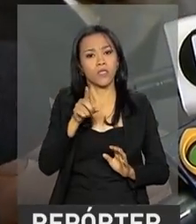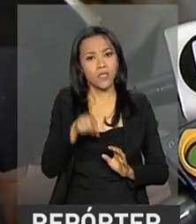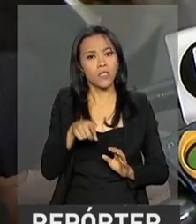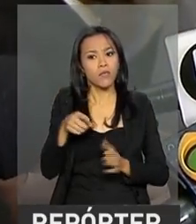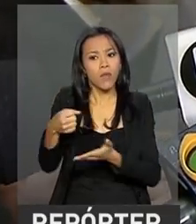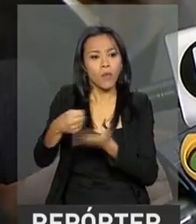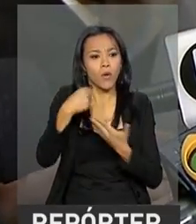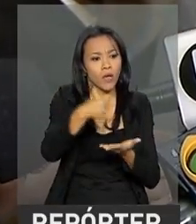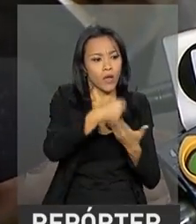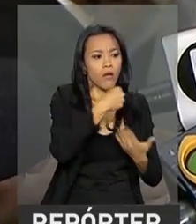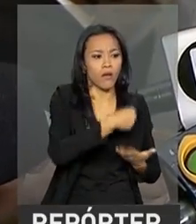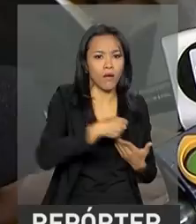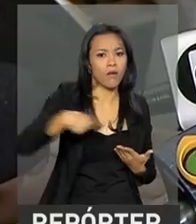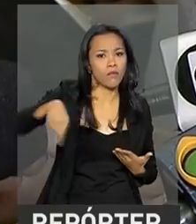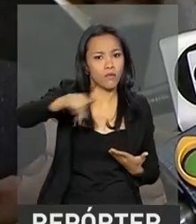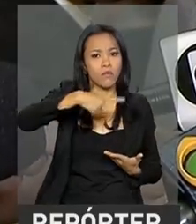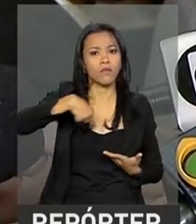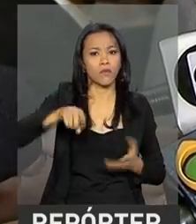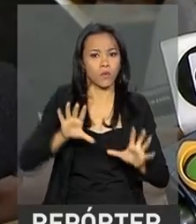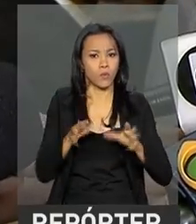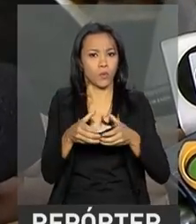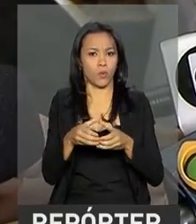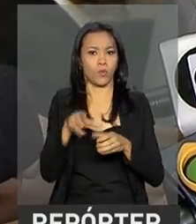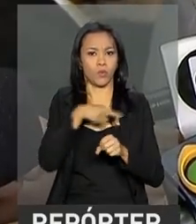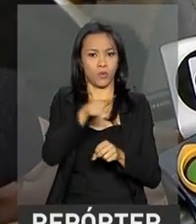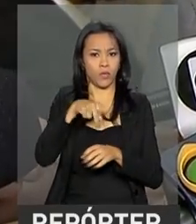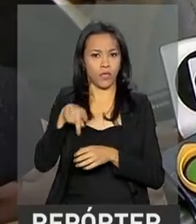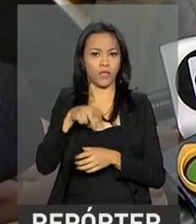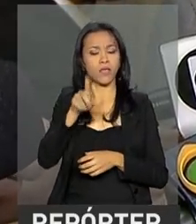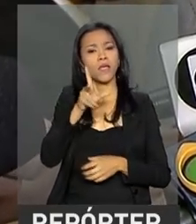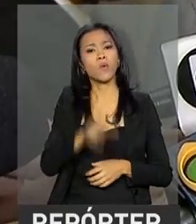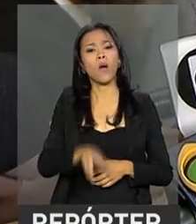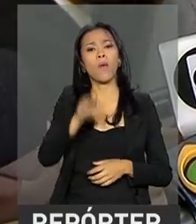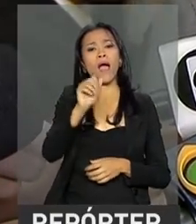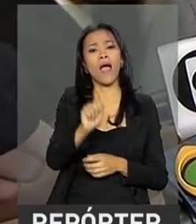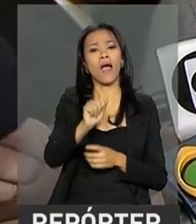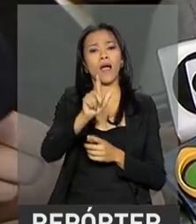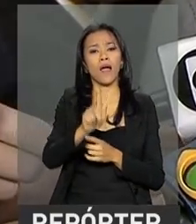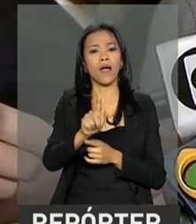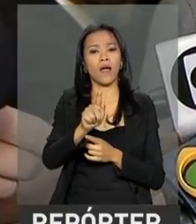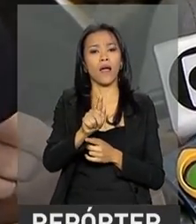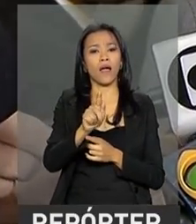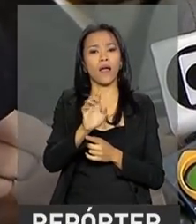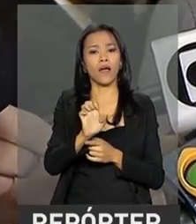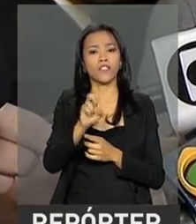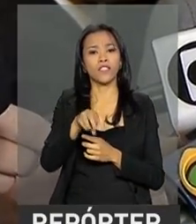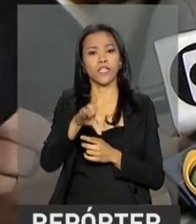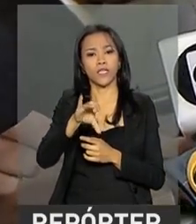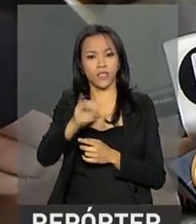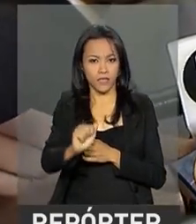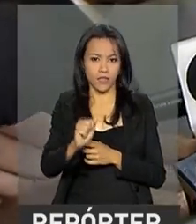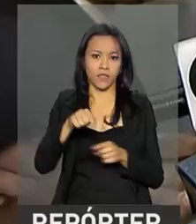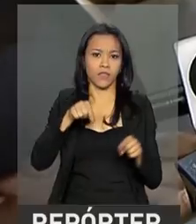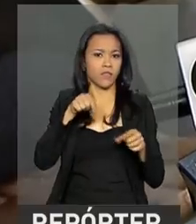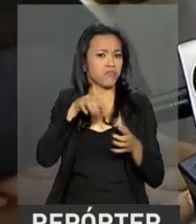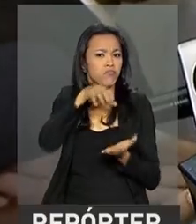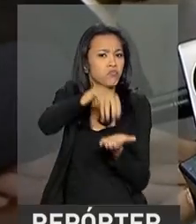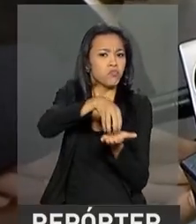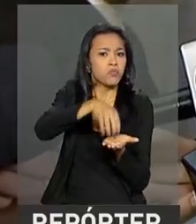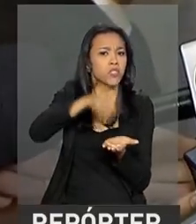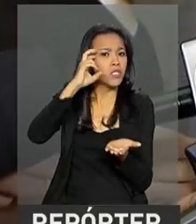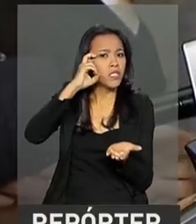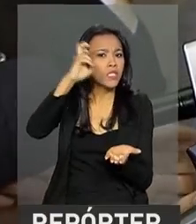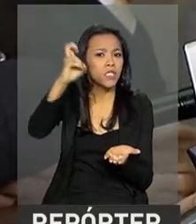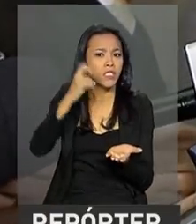apoio dos parceiros do BRICS, que é uma espécie de agência de inteligência e de cooperação entre